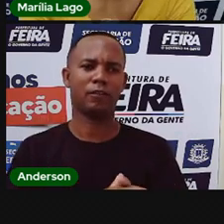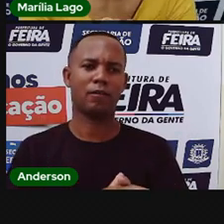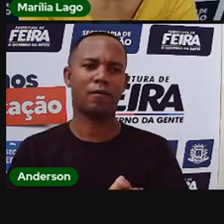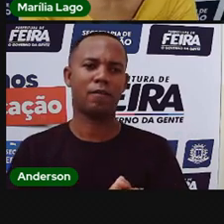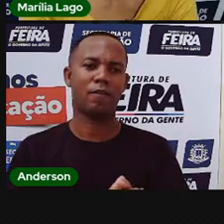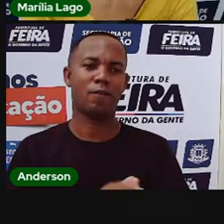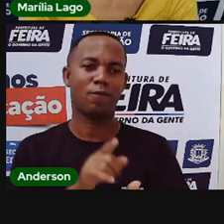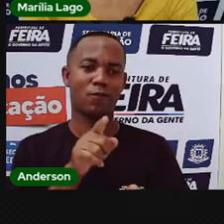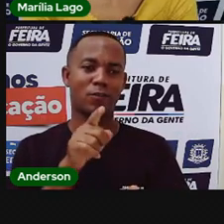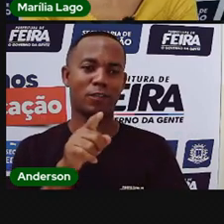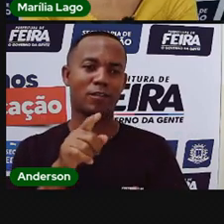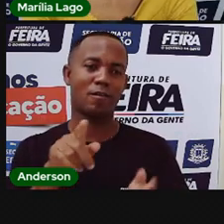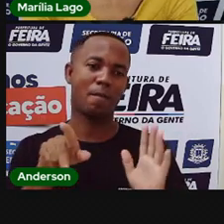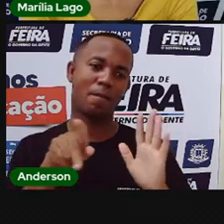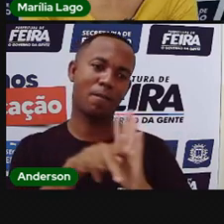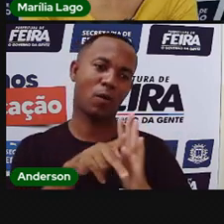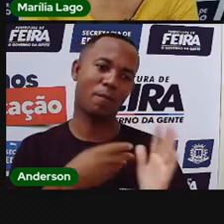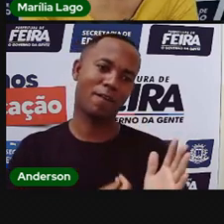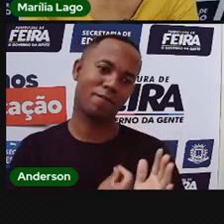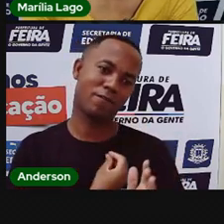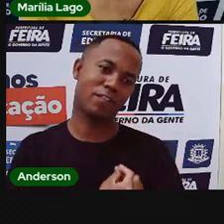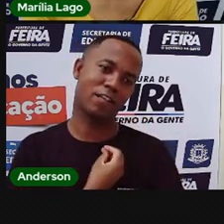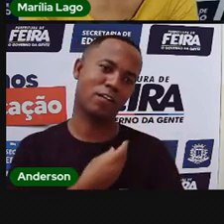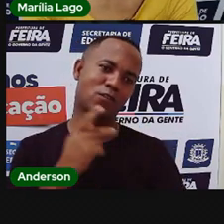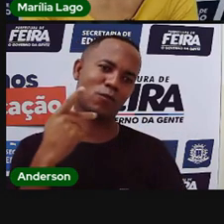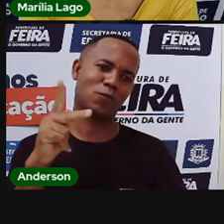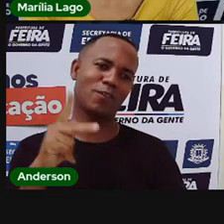história, né? Pode passar o próximo.